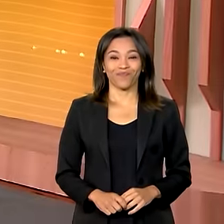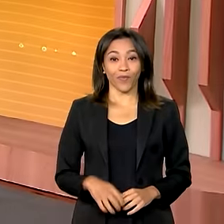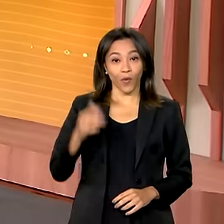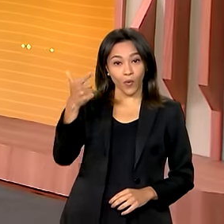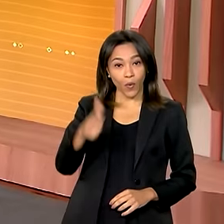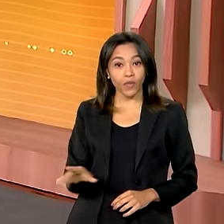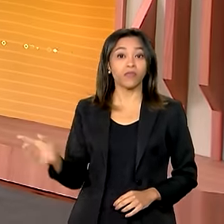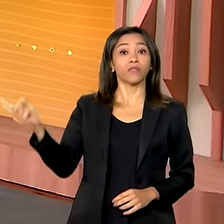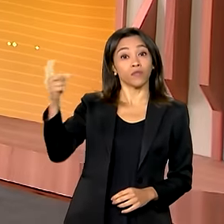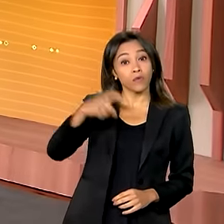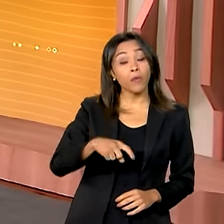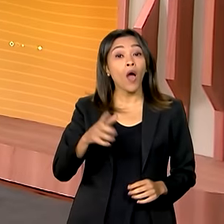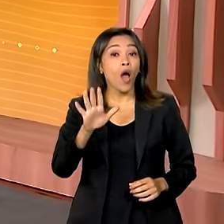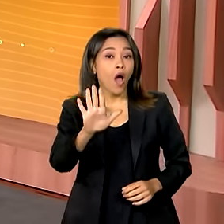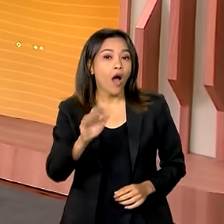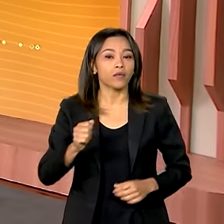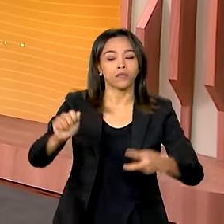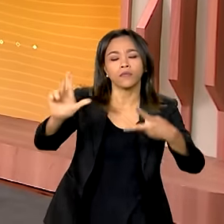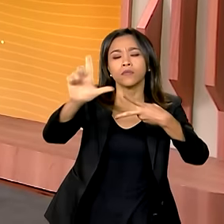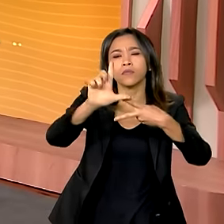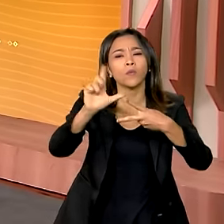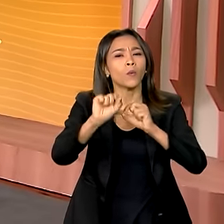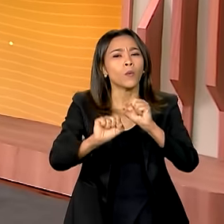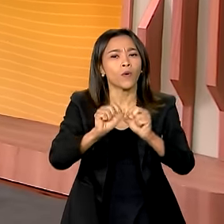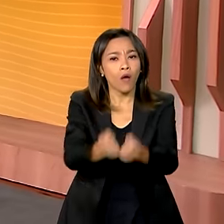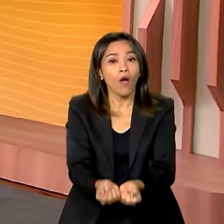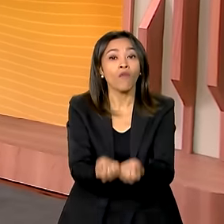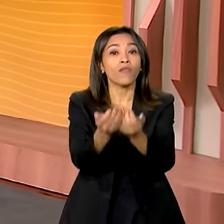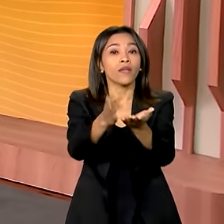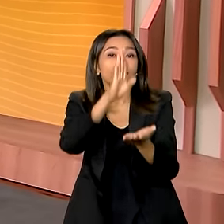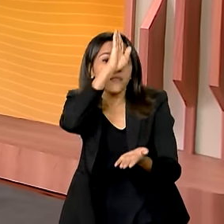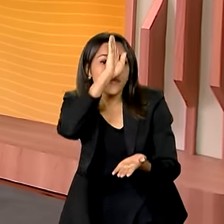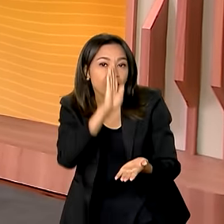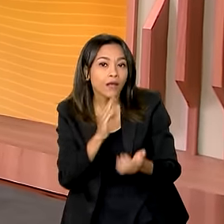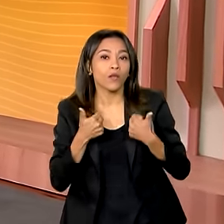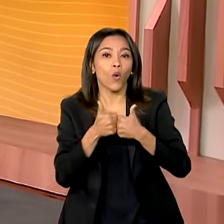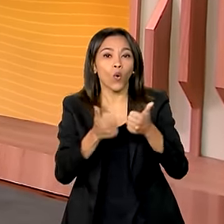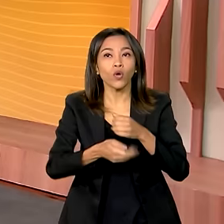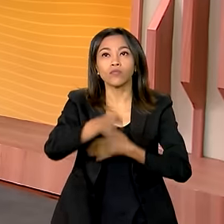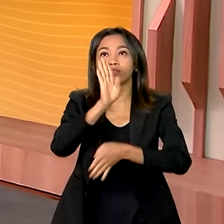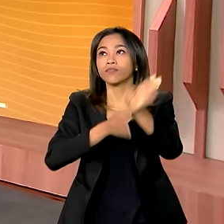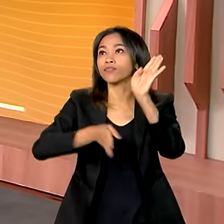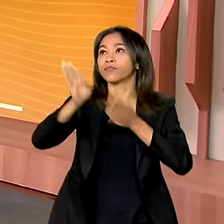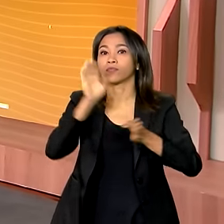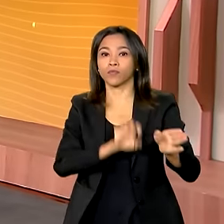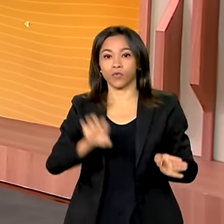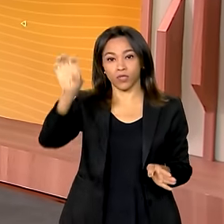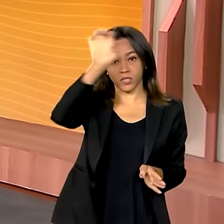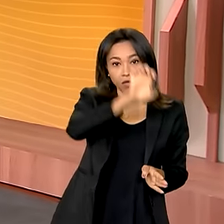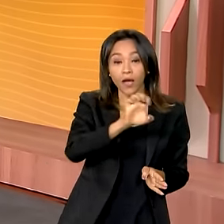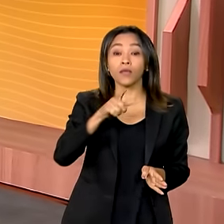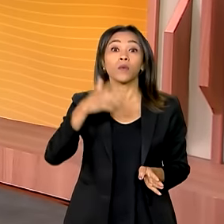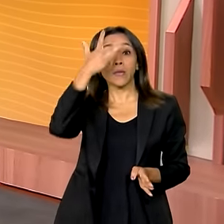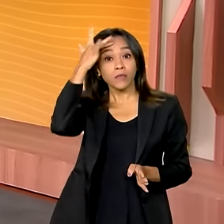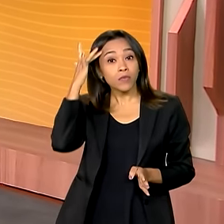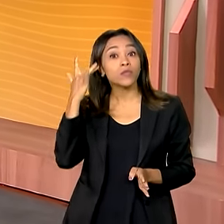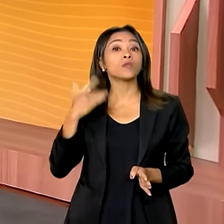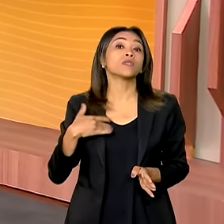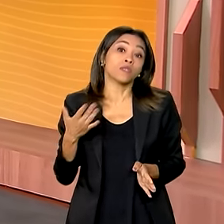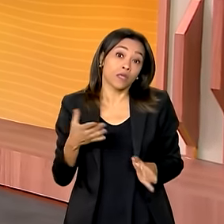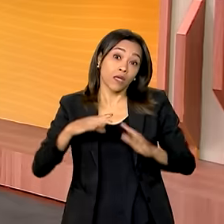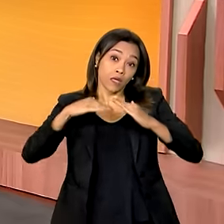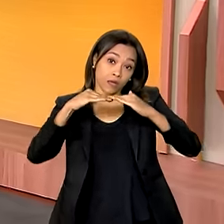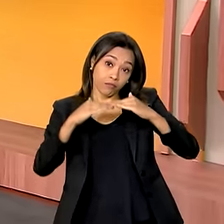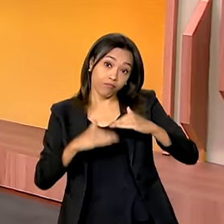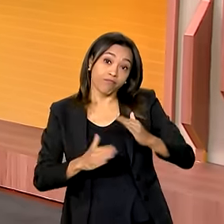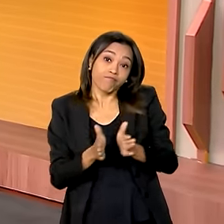Estamos de volta e olha, o passe livre que oferece gratuidade em ônibus interestaduais a pessoas de baixa renda